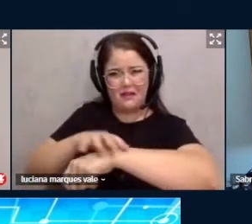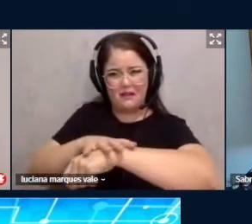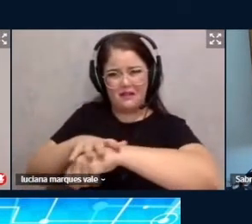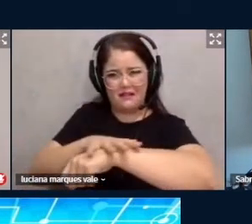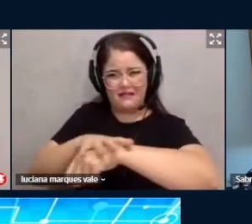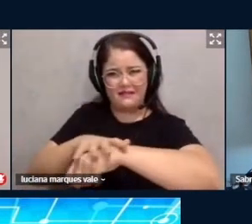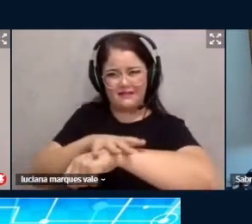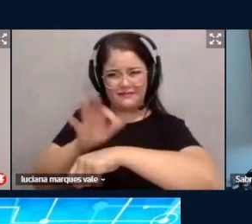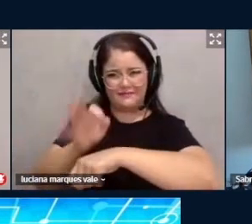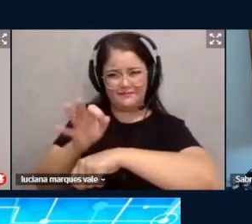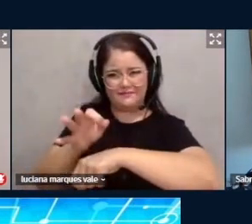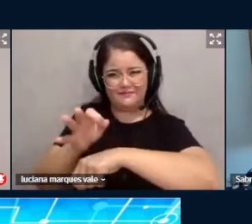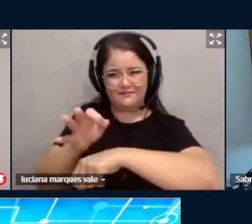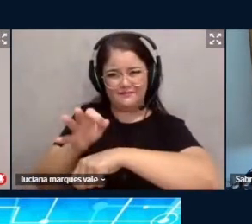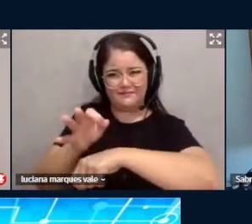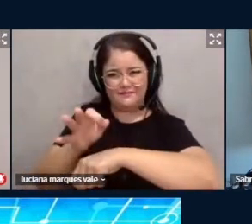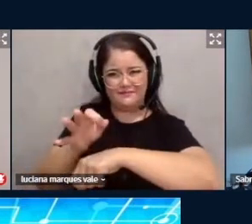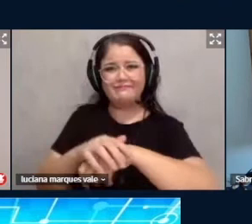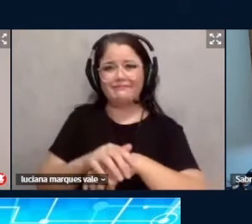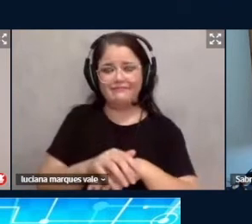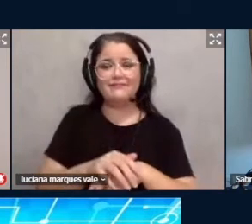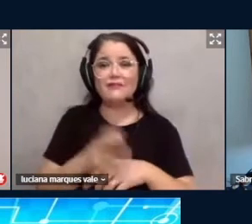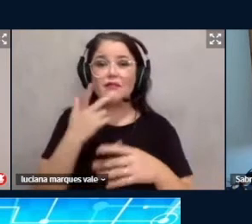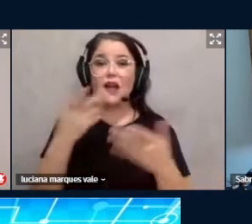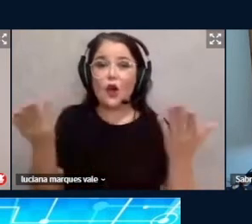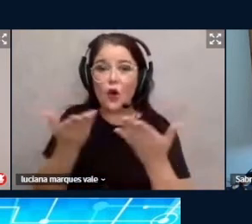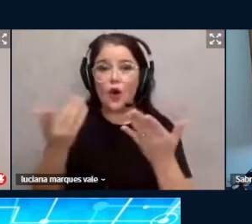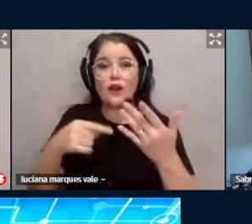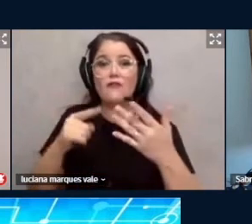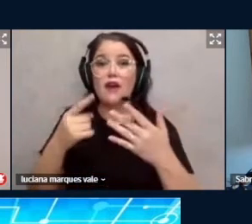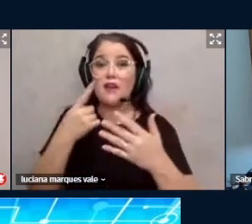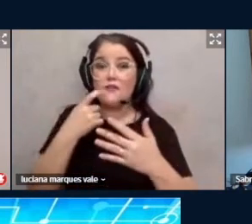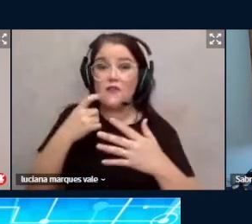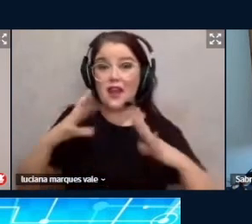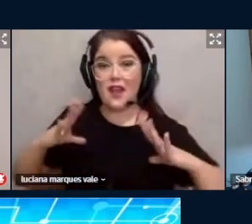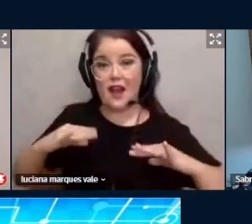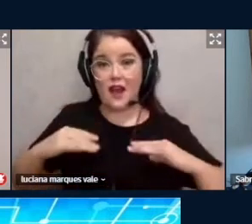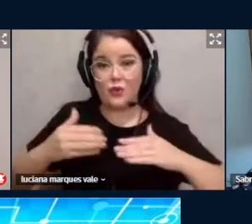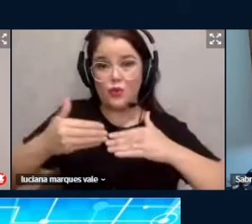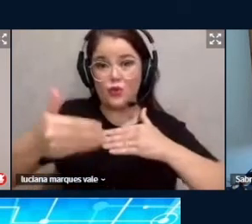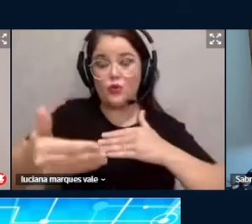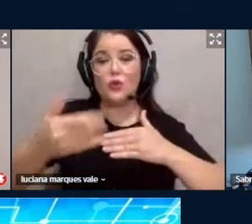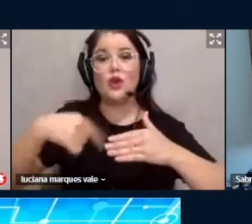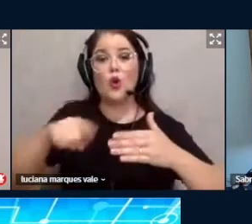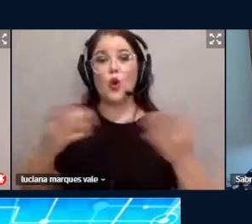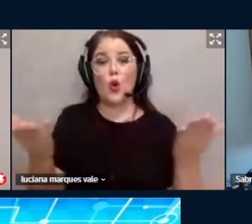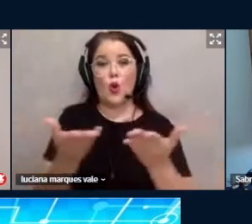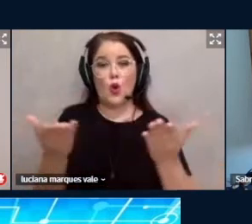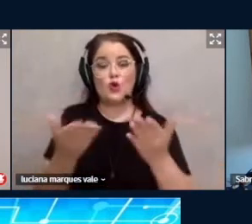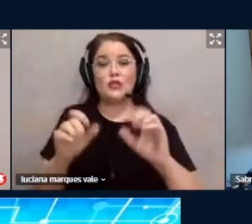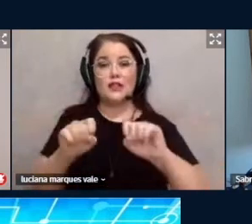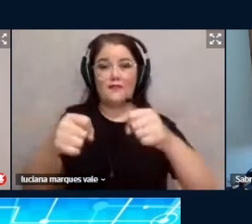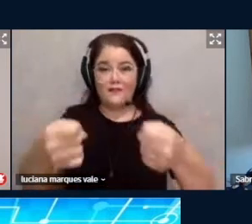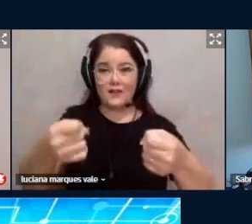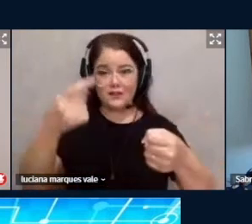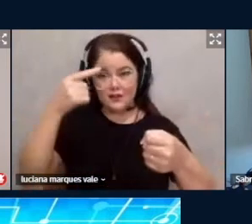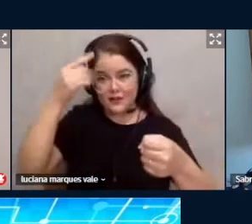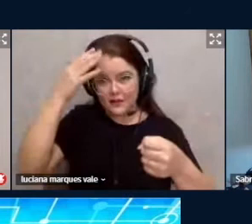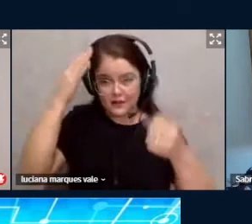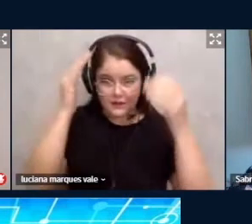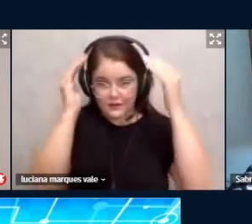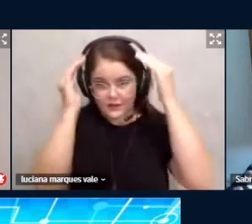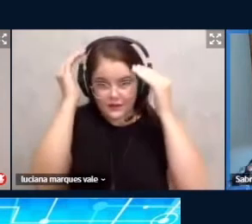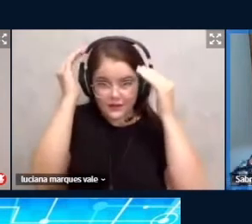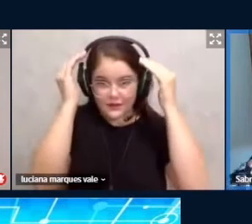doentinho, então. E como vem feriado por aí, eu pus hoje a defesa. Meu cabelo tá bem aqui, tá